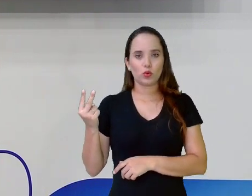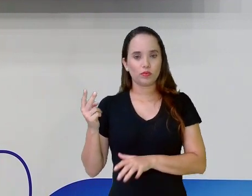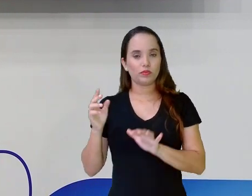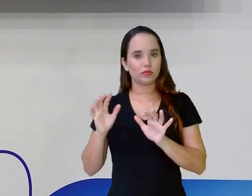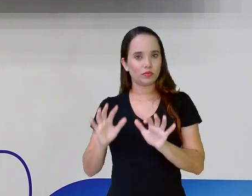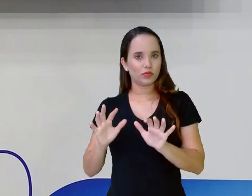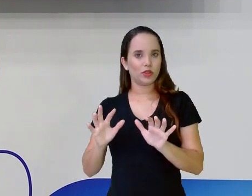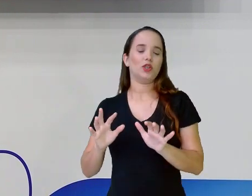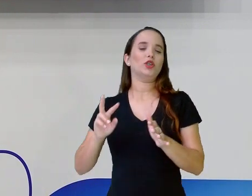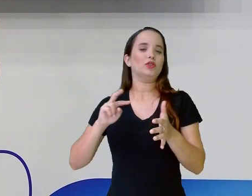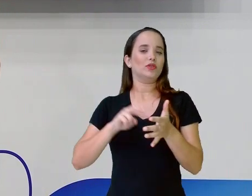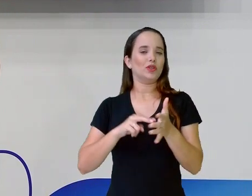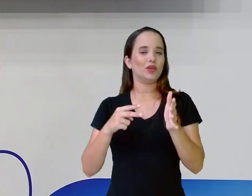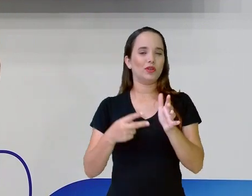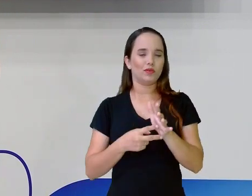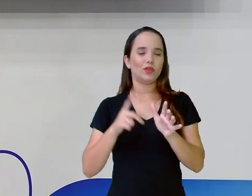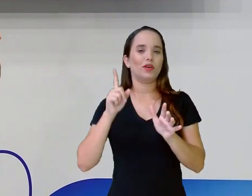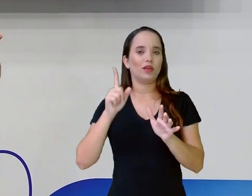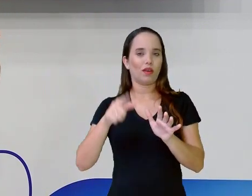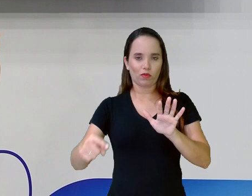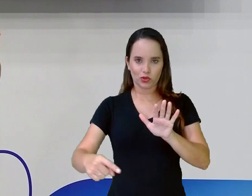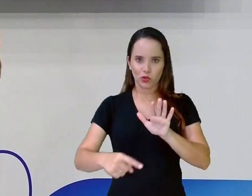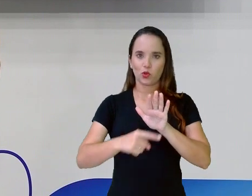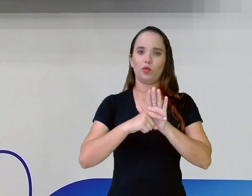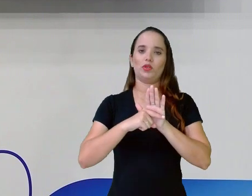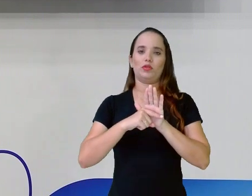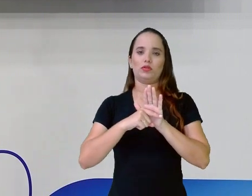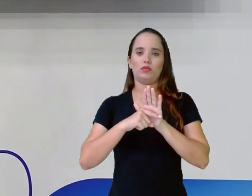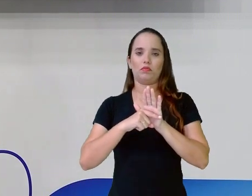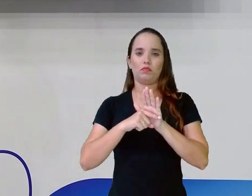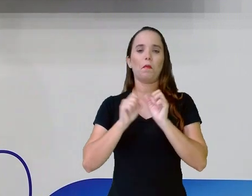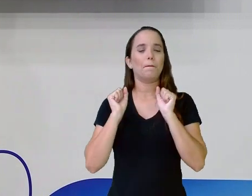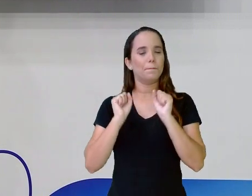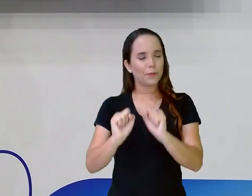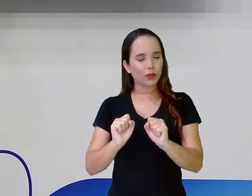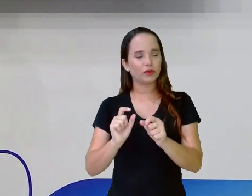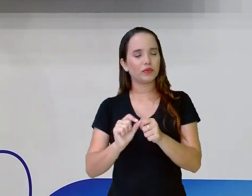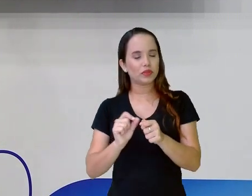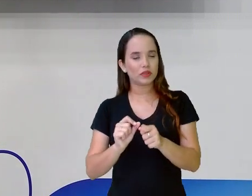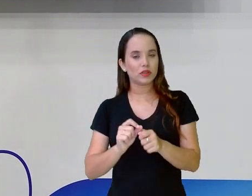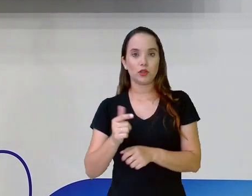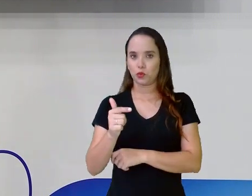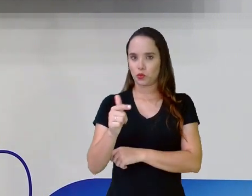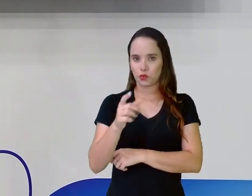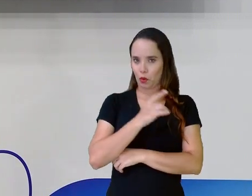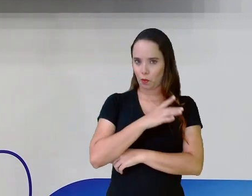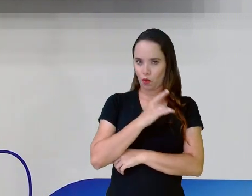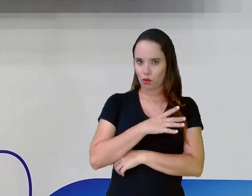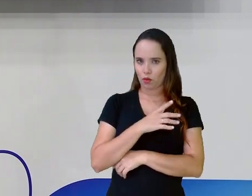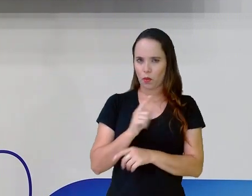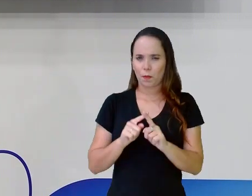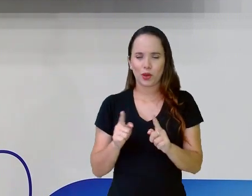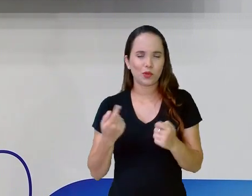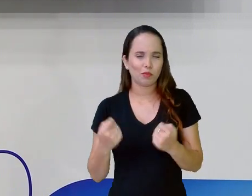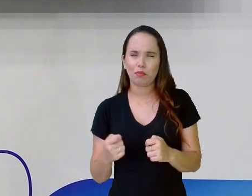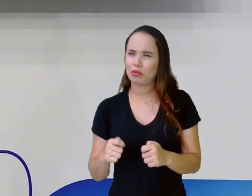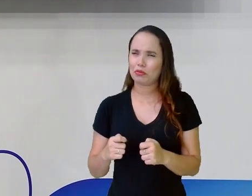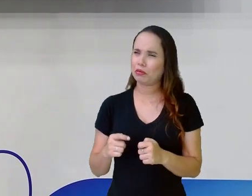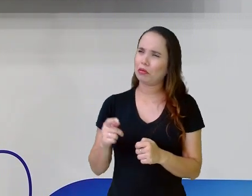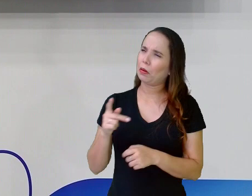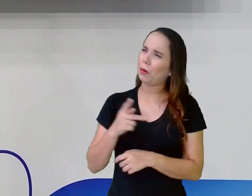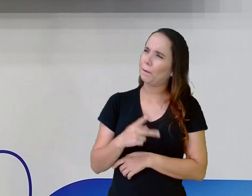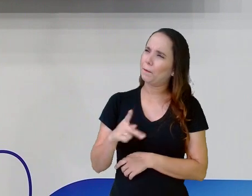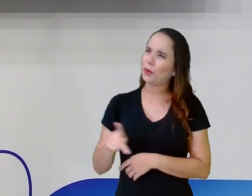Pode fazer sem medo uma subtração. Por que a senhora está dizendo isso, professora? Vocês do 5º ano precisam se